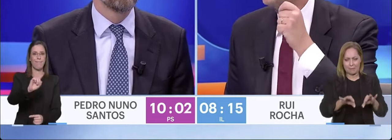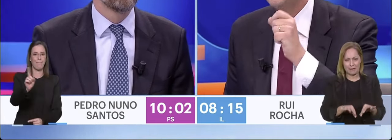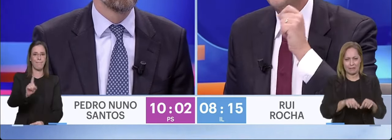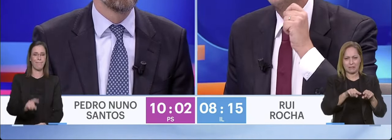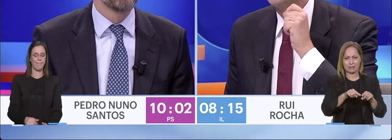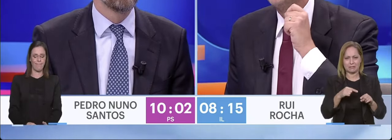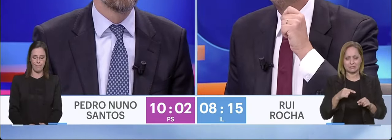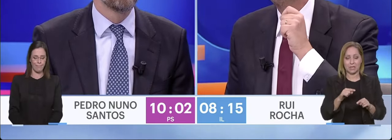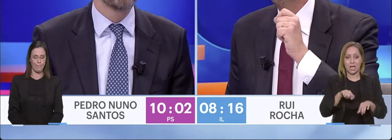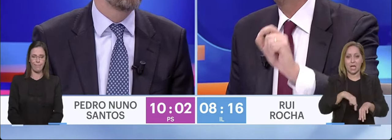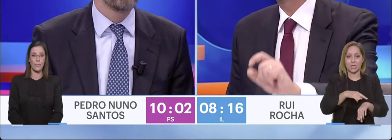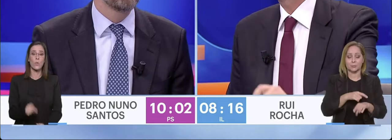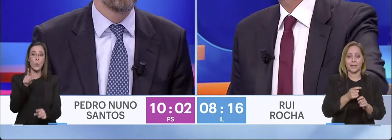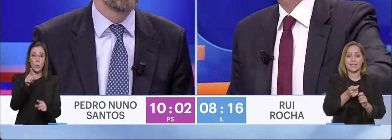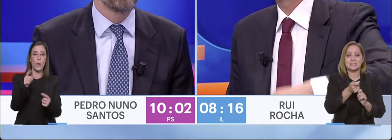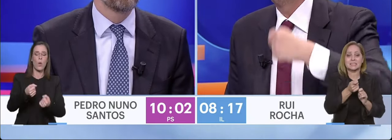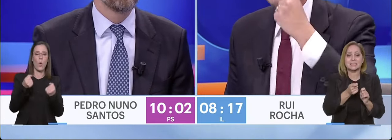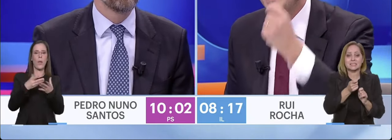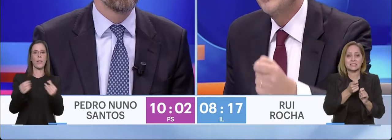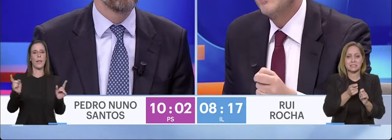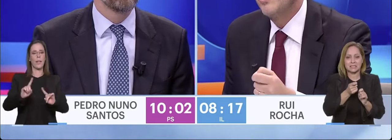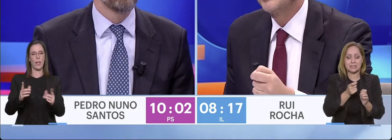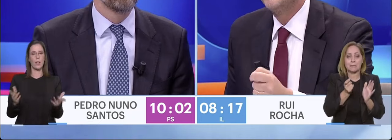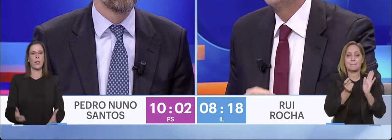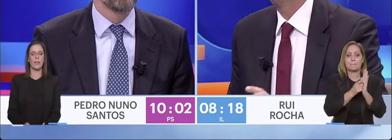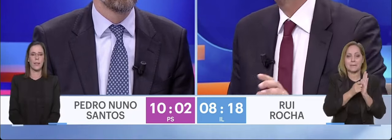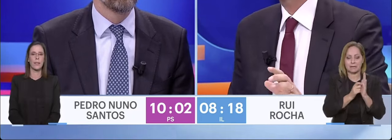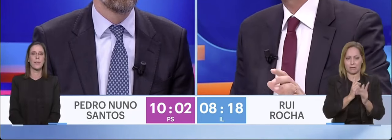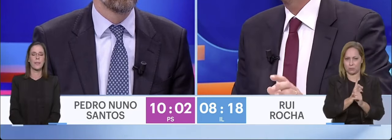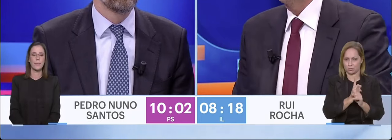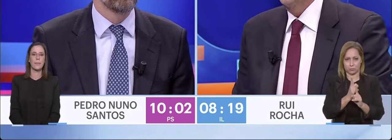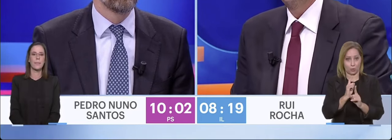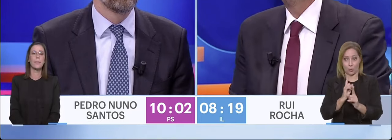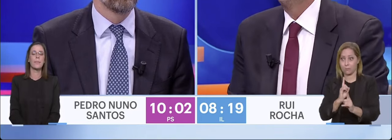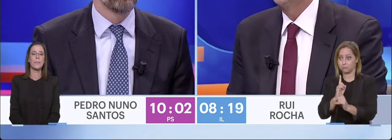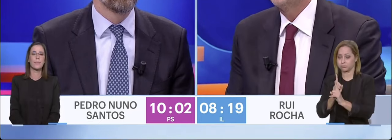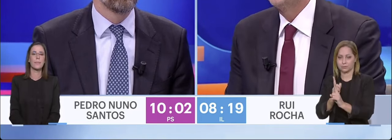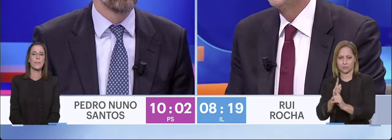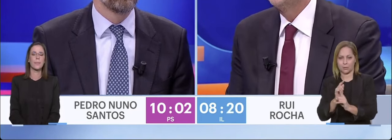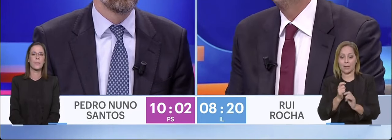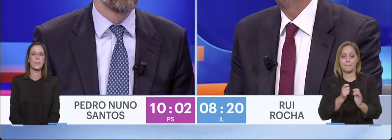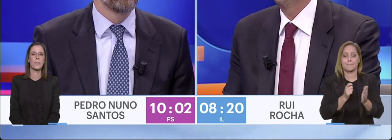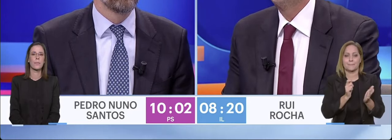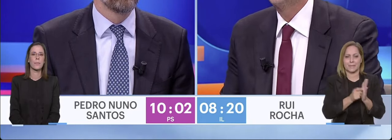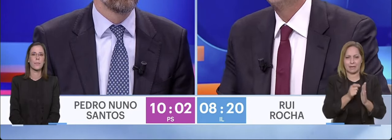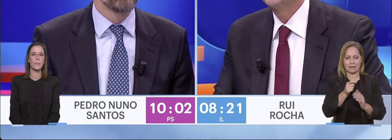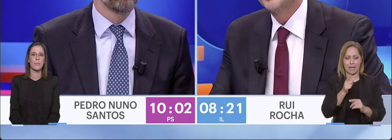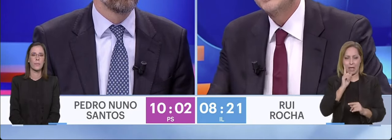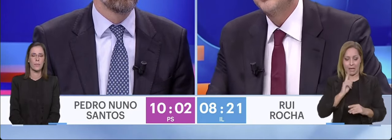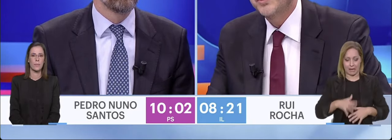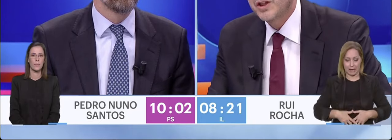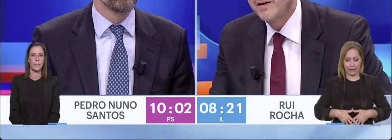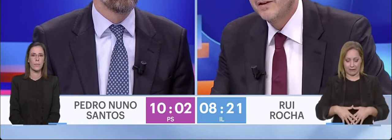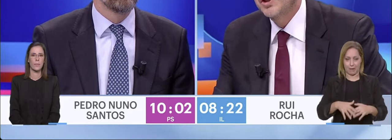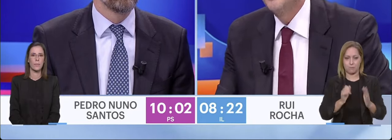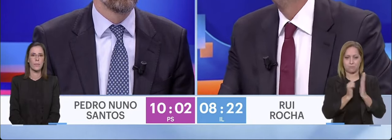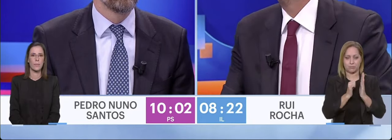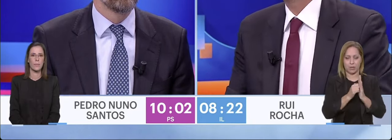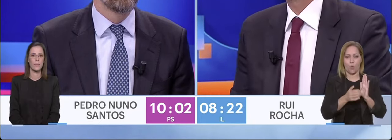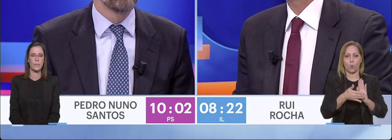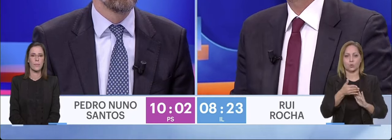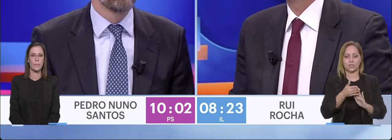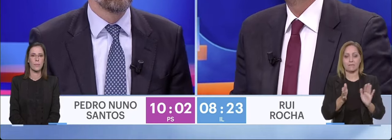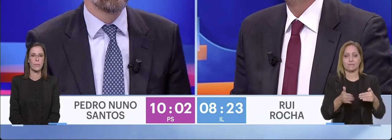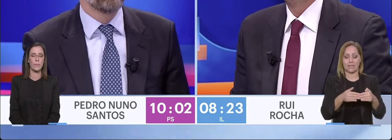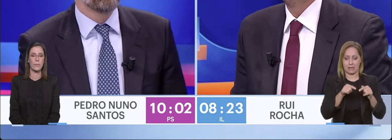espera deha não é para ter uma consulta é para marcar uma consulta o que é radical é ter grávidas a baterem à porta de urgências fechadas O